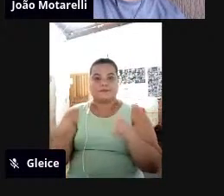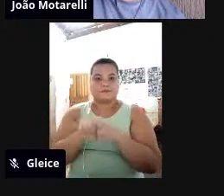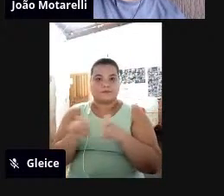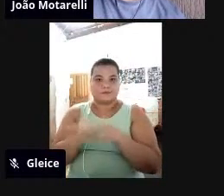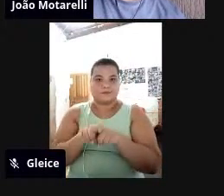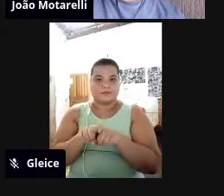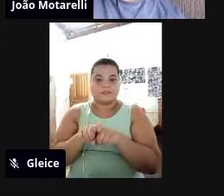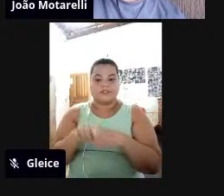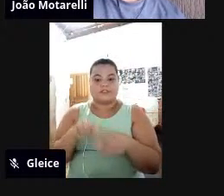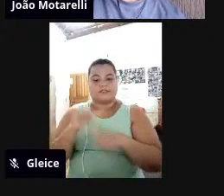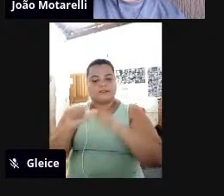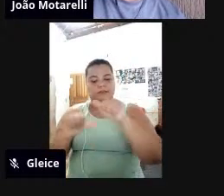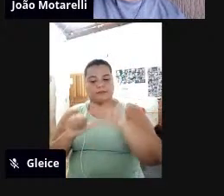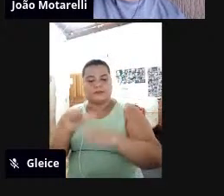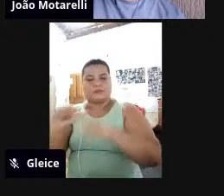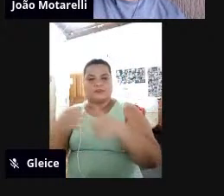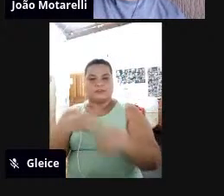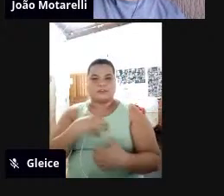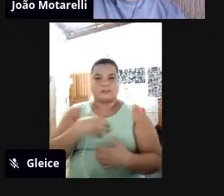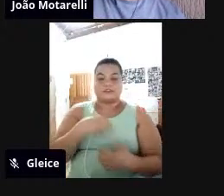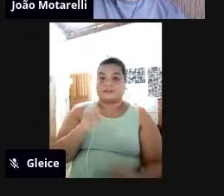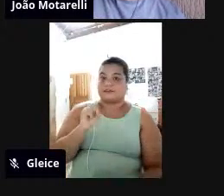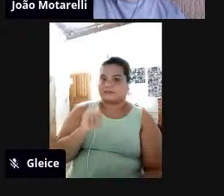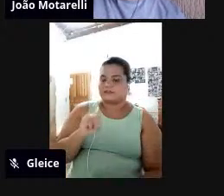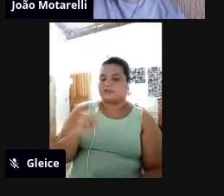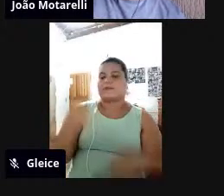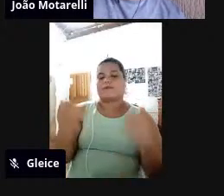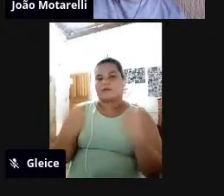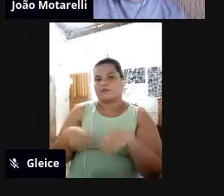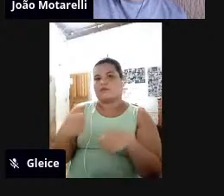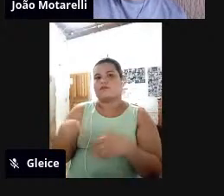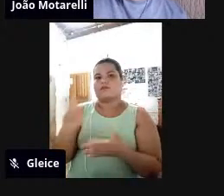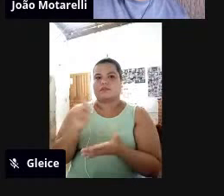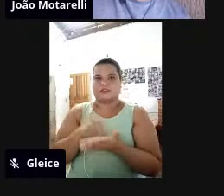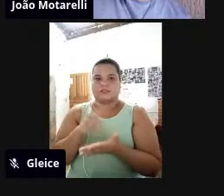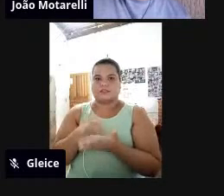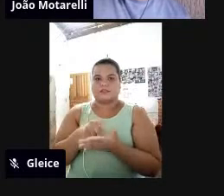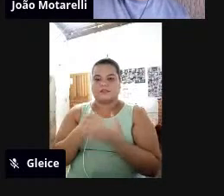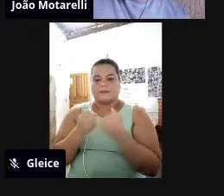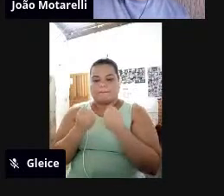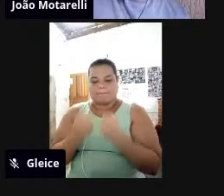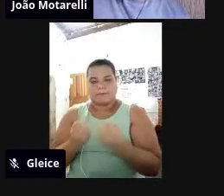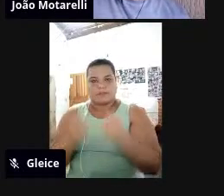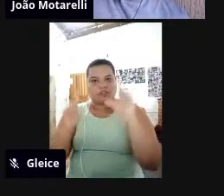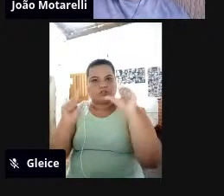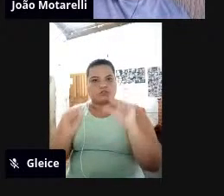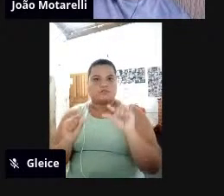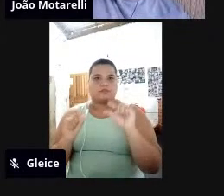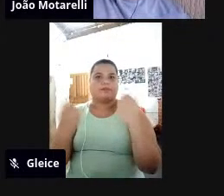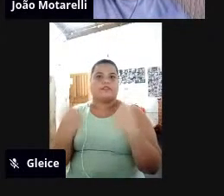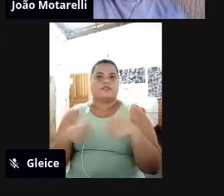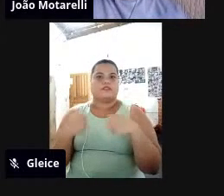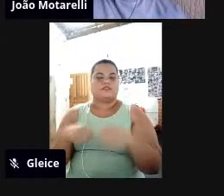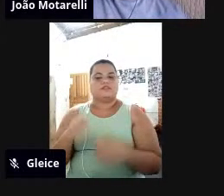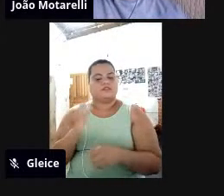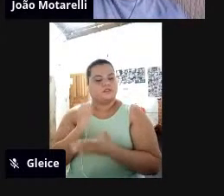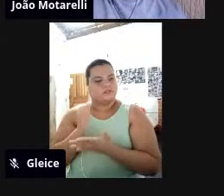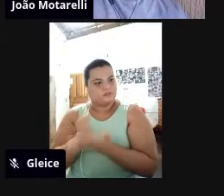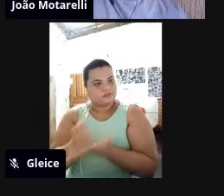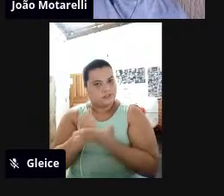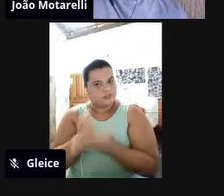aos poucos e somente se necessárias, e que essa abordagem para perda e manutenção do peso toma tempo e requer um suporte social e